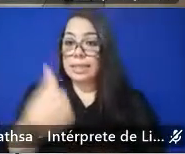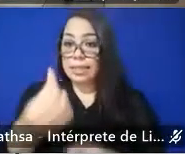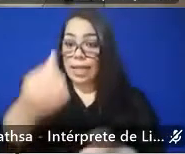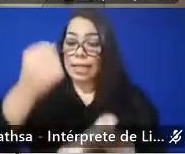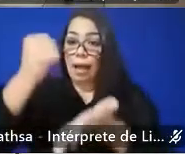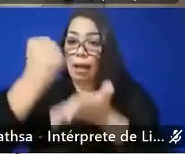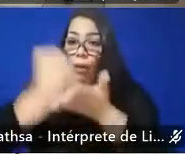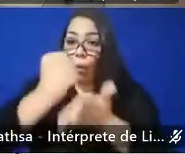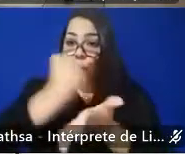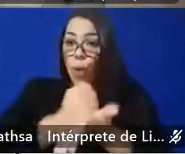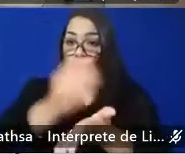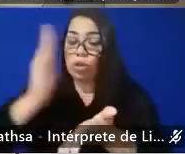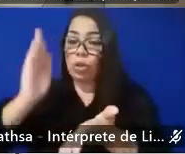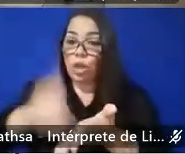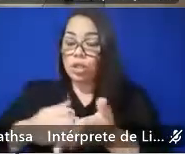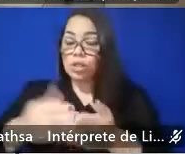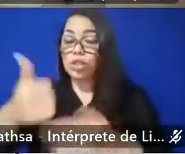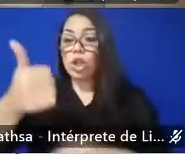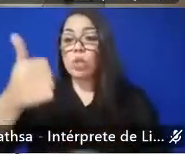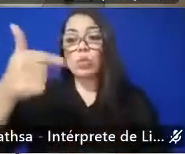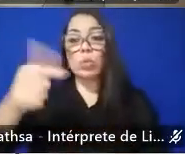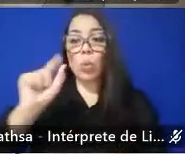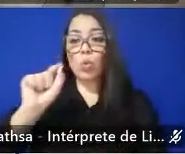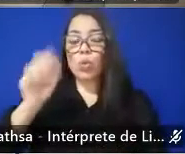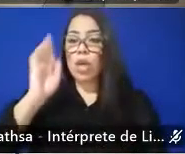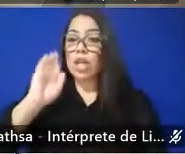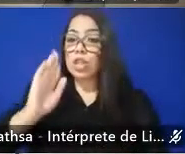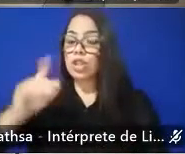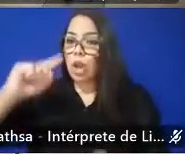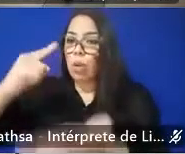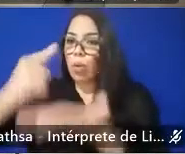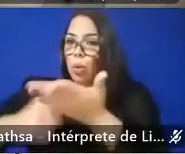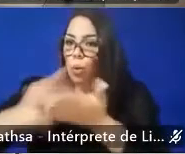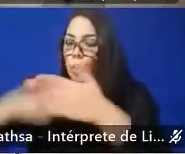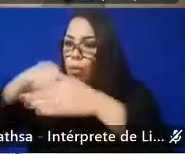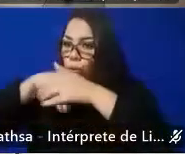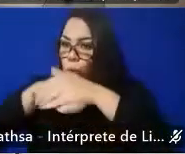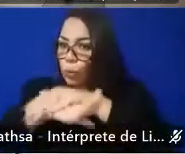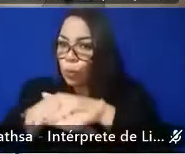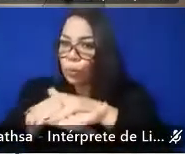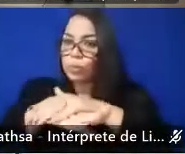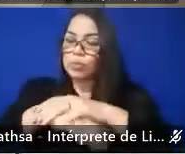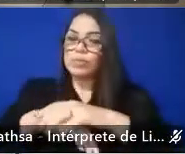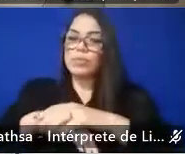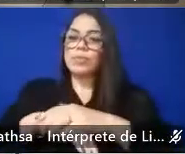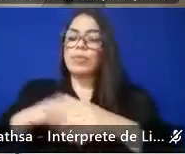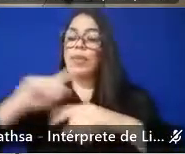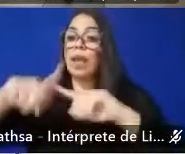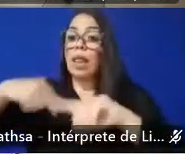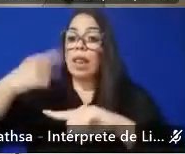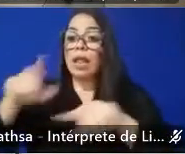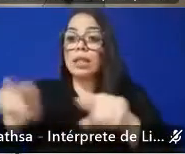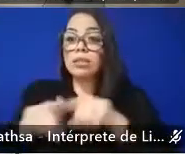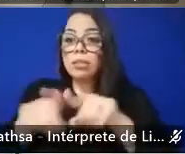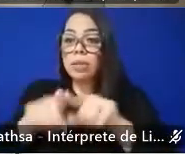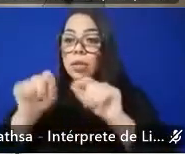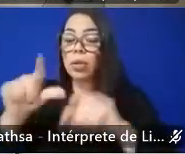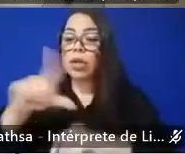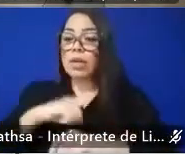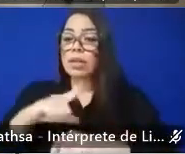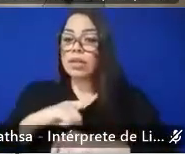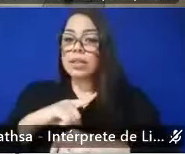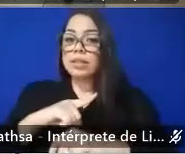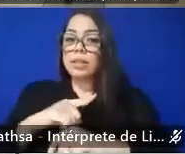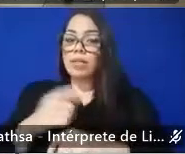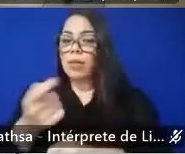12 dos quais já cumpridos E arquivados além disso foram realizados aproximadamente